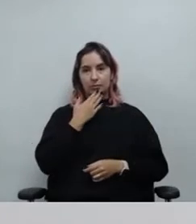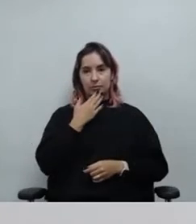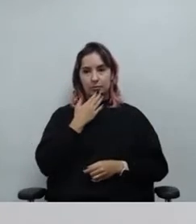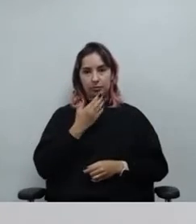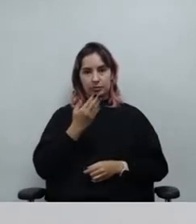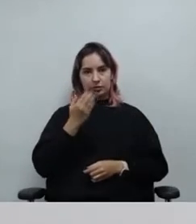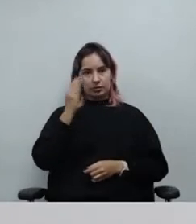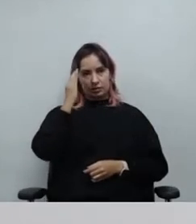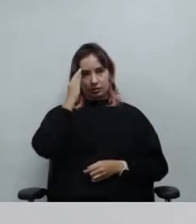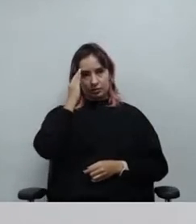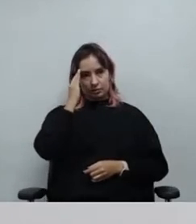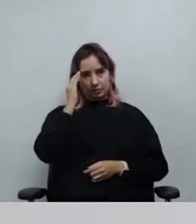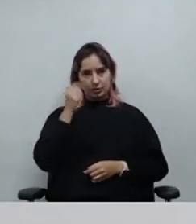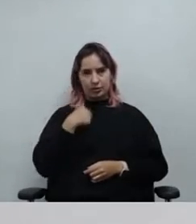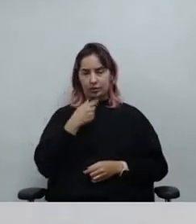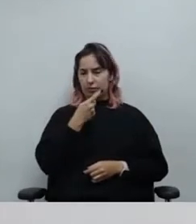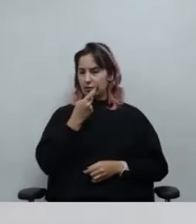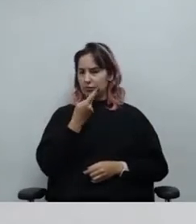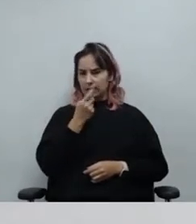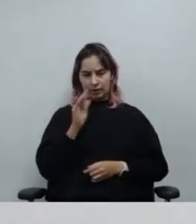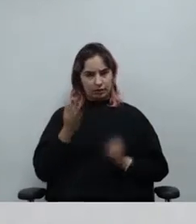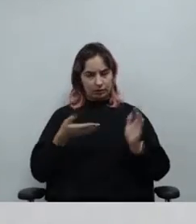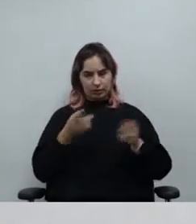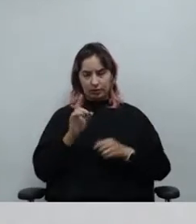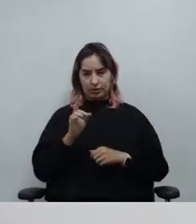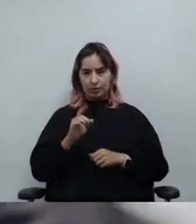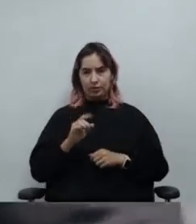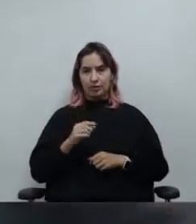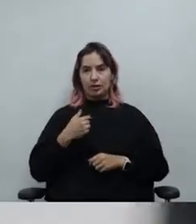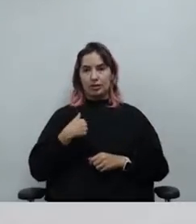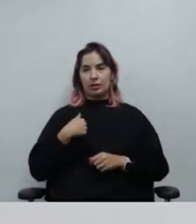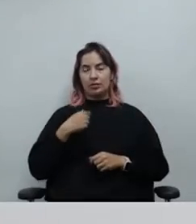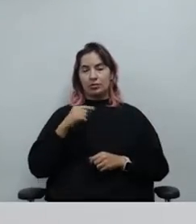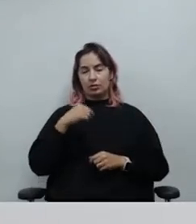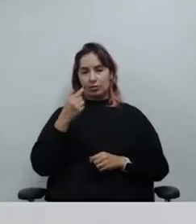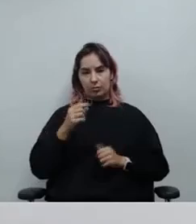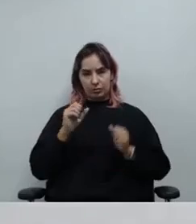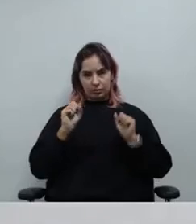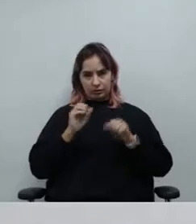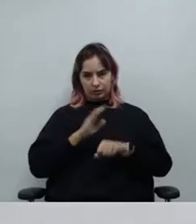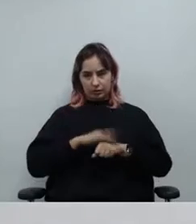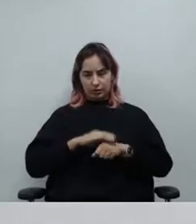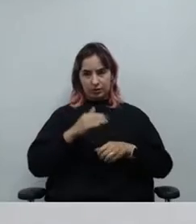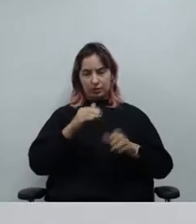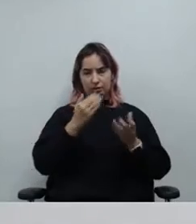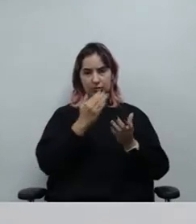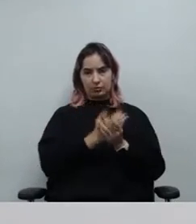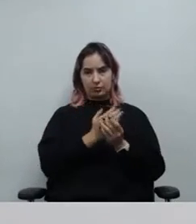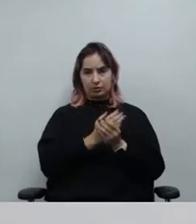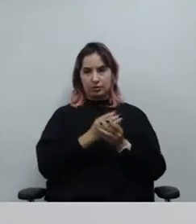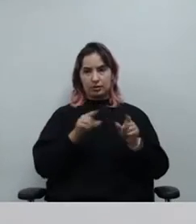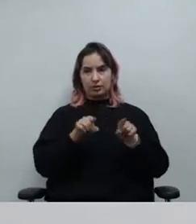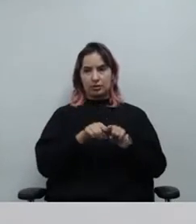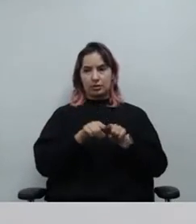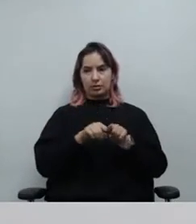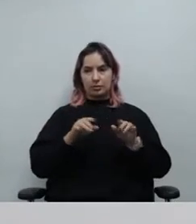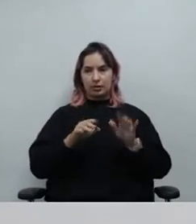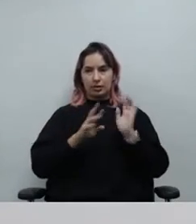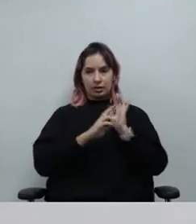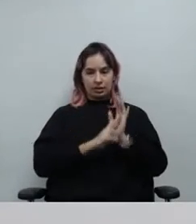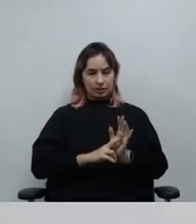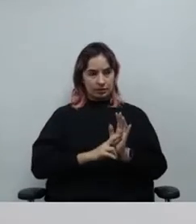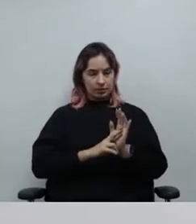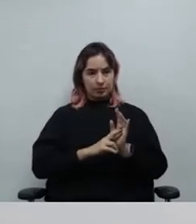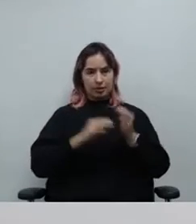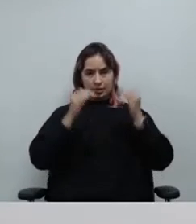vou deixar de fazer contribuições aqui, acho que para deixar para fazer no processo, até em respeito, acho que as manifestações dos conselheiros e conselheiras